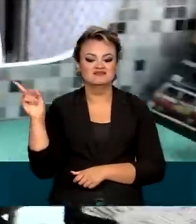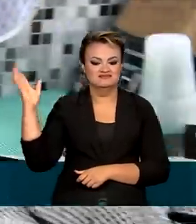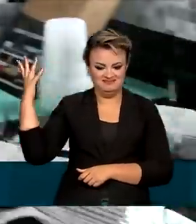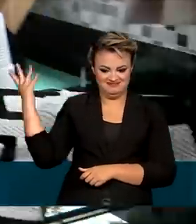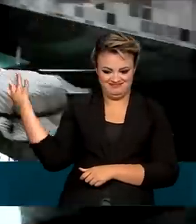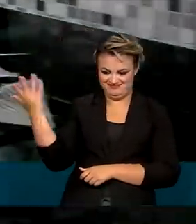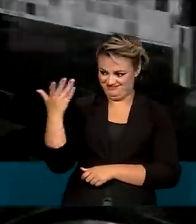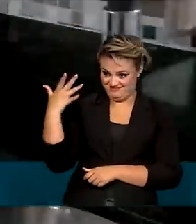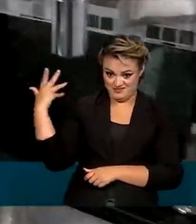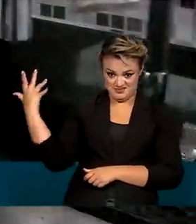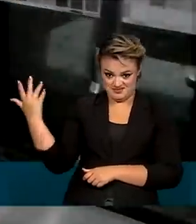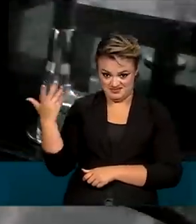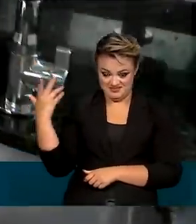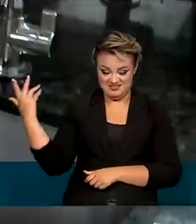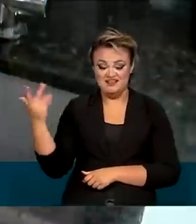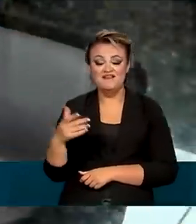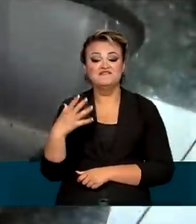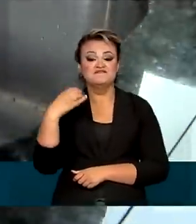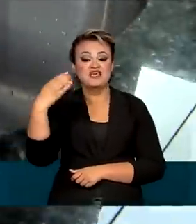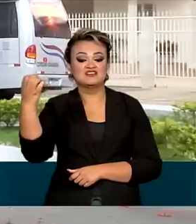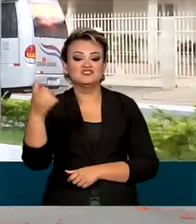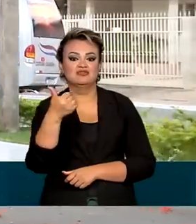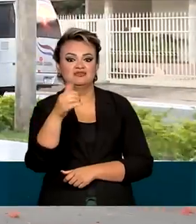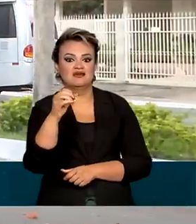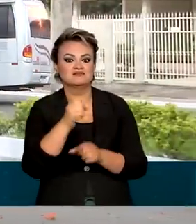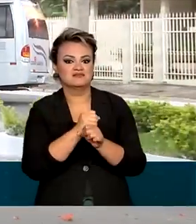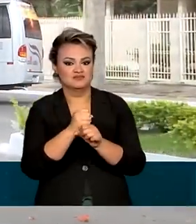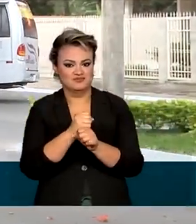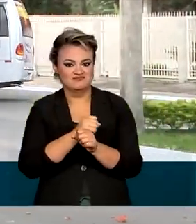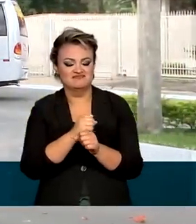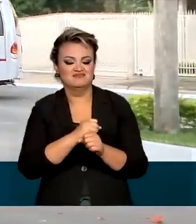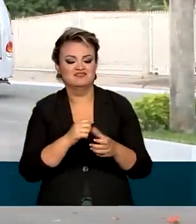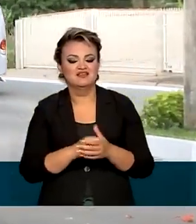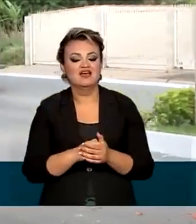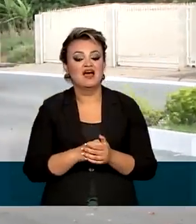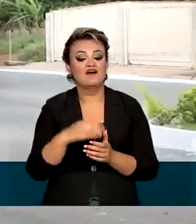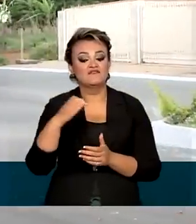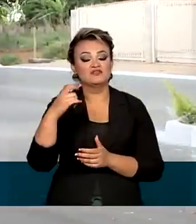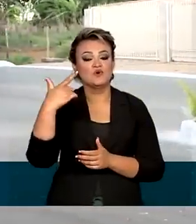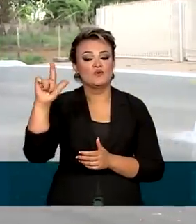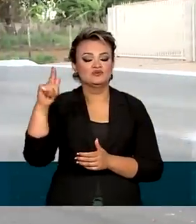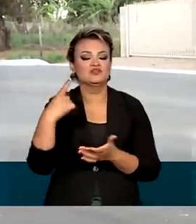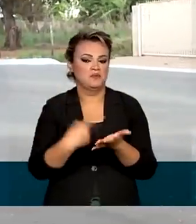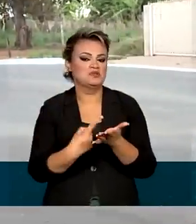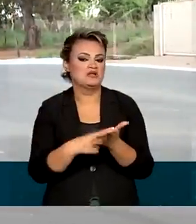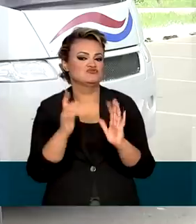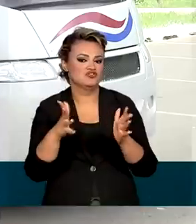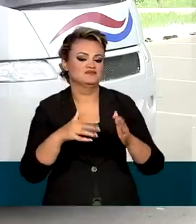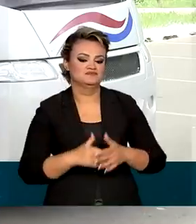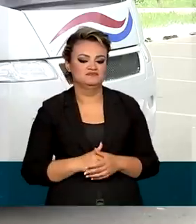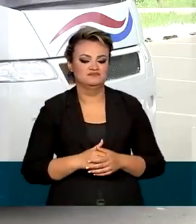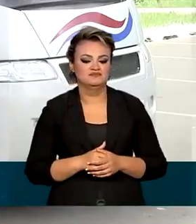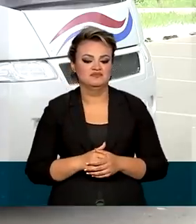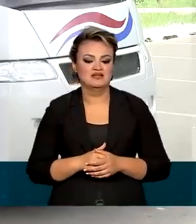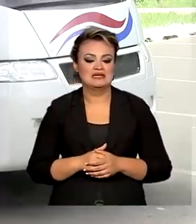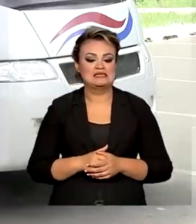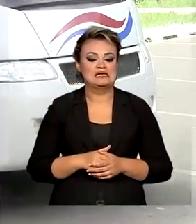com a casa na estrada há 10 anos e a próxima viagem já está marcada